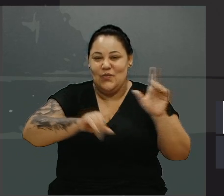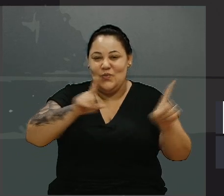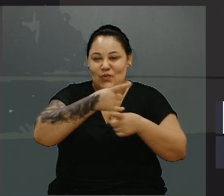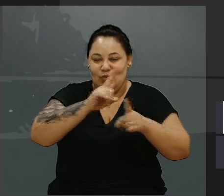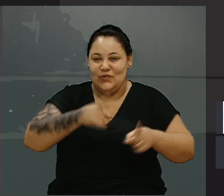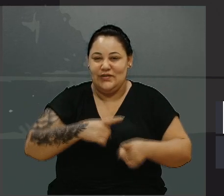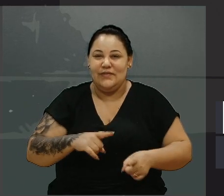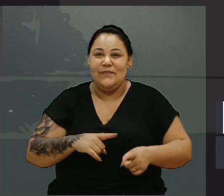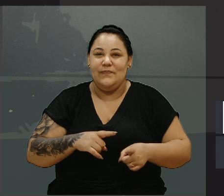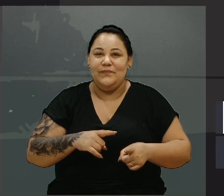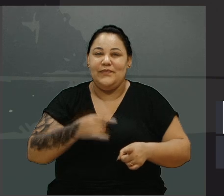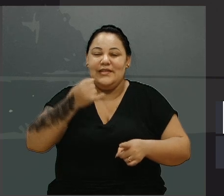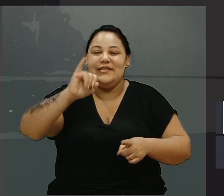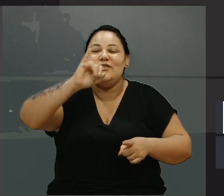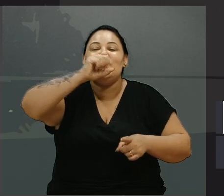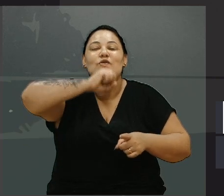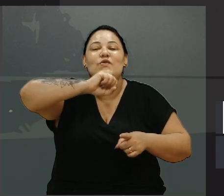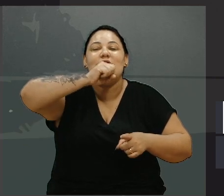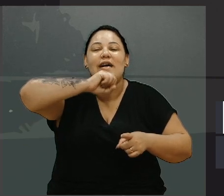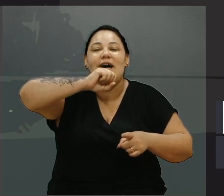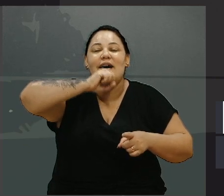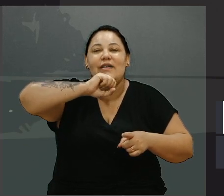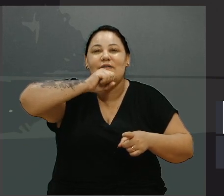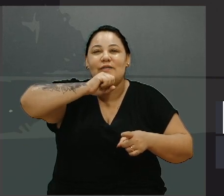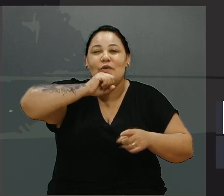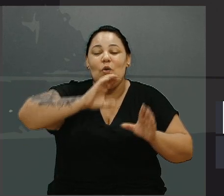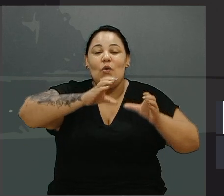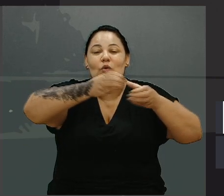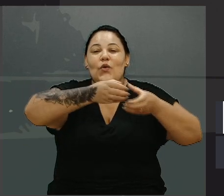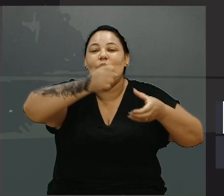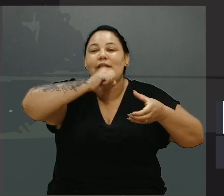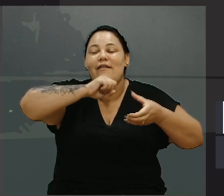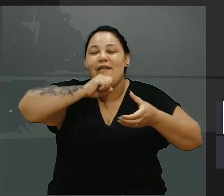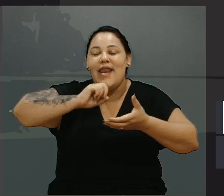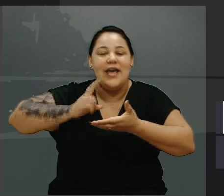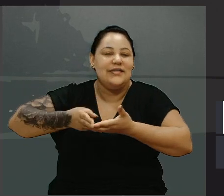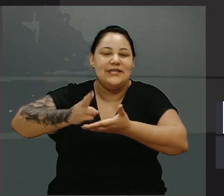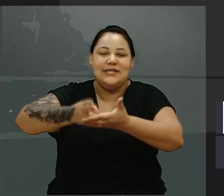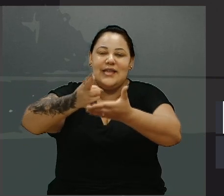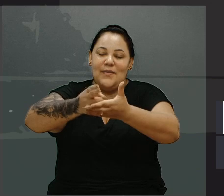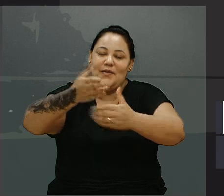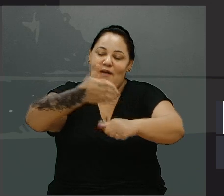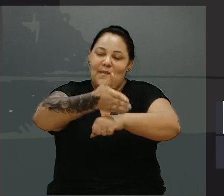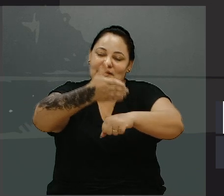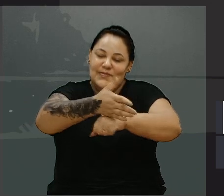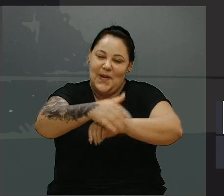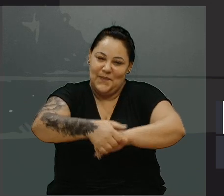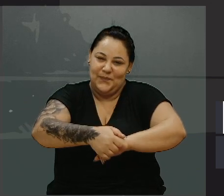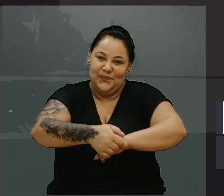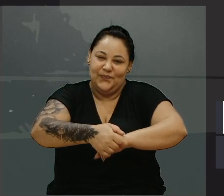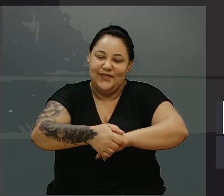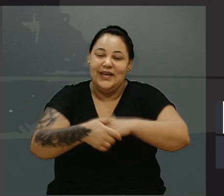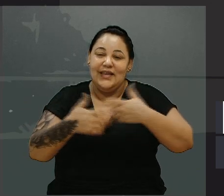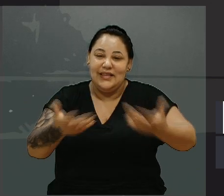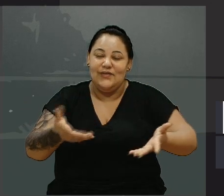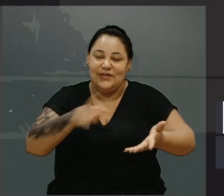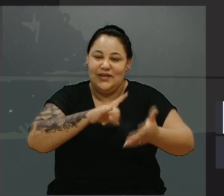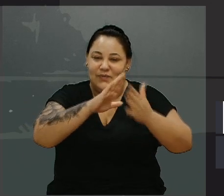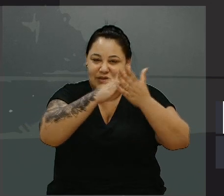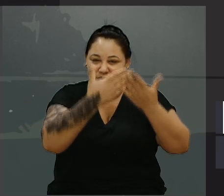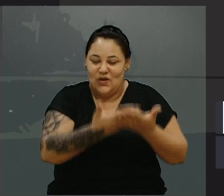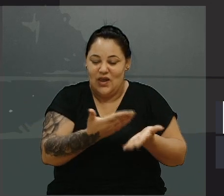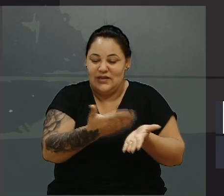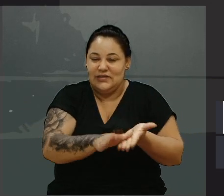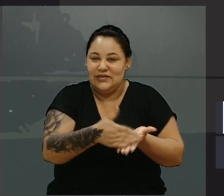do Arco da Velha for uma vez, o Bloco da Velha será sempre freguês. Então, há uma escola de